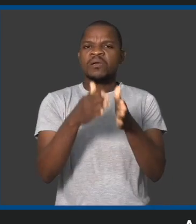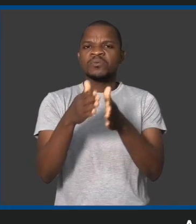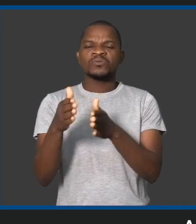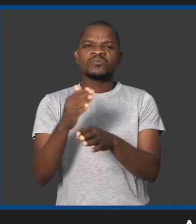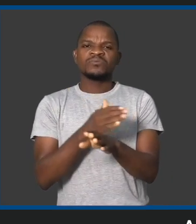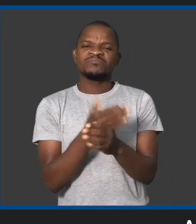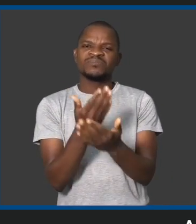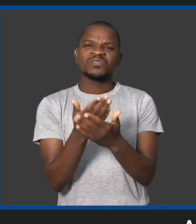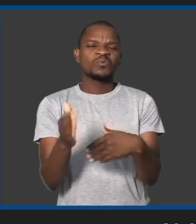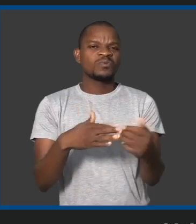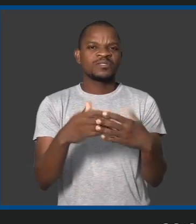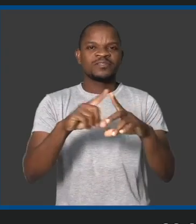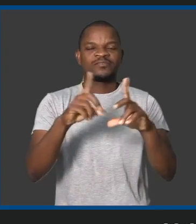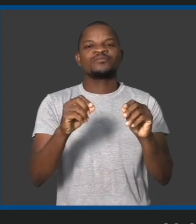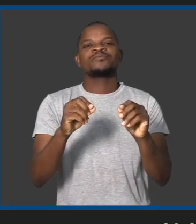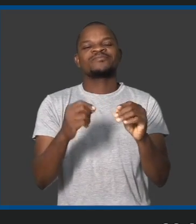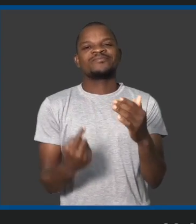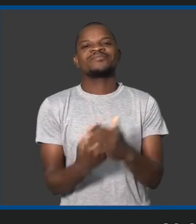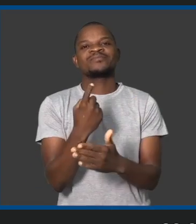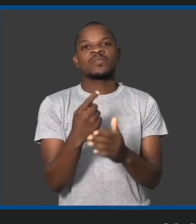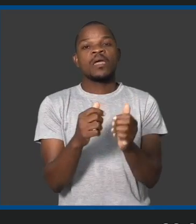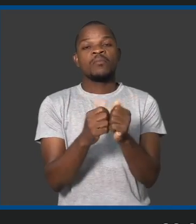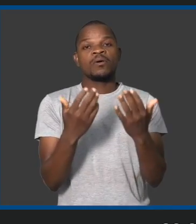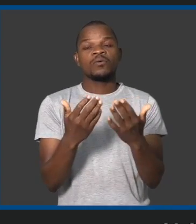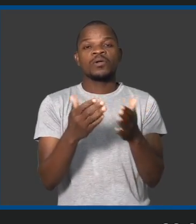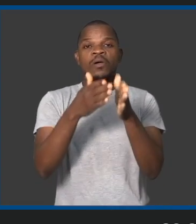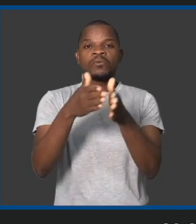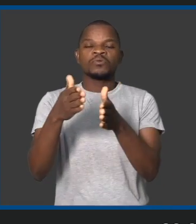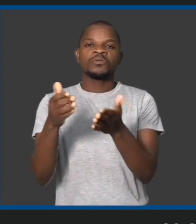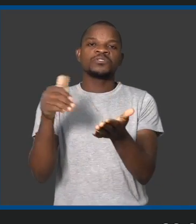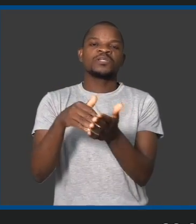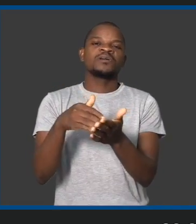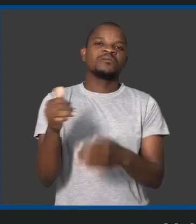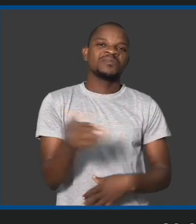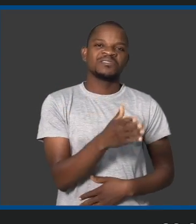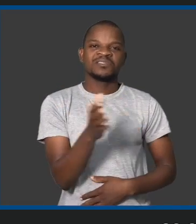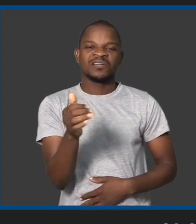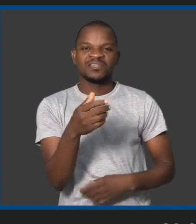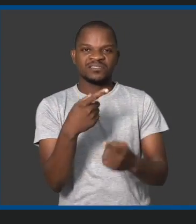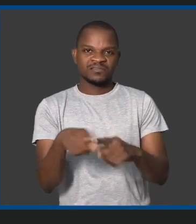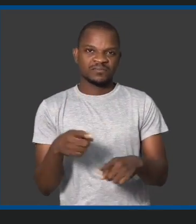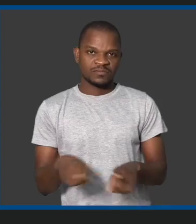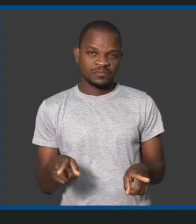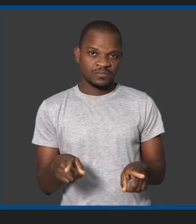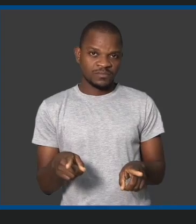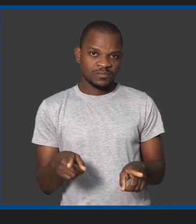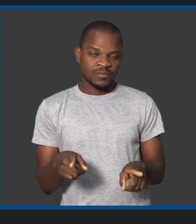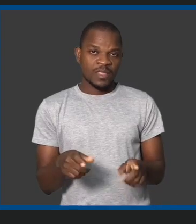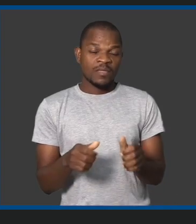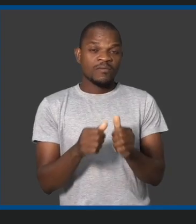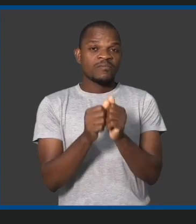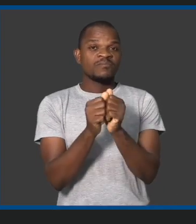qualquer coisa dele acontecia. Se soubesse a montanha, só para diversão, sem caso de poder orar. Então,